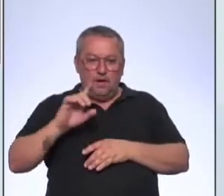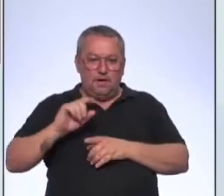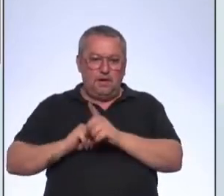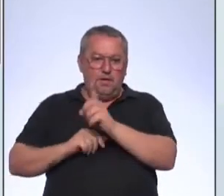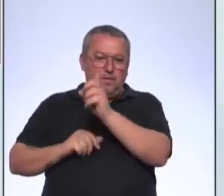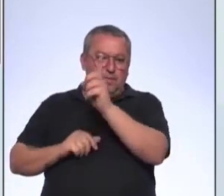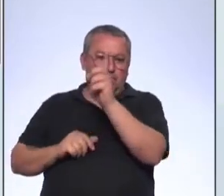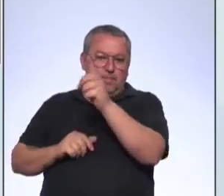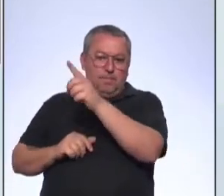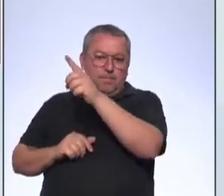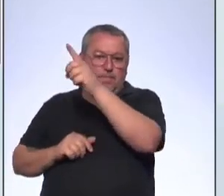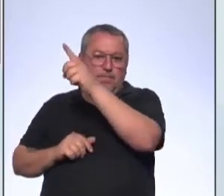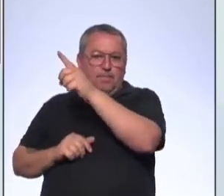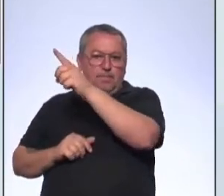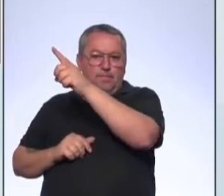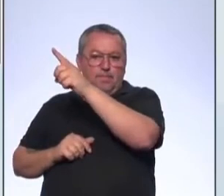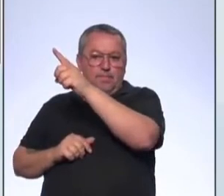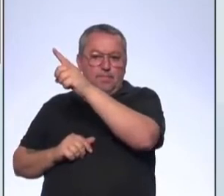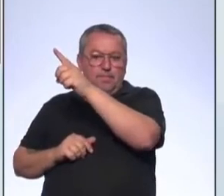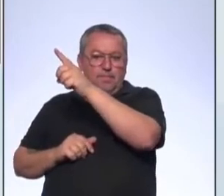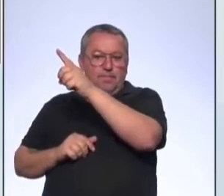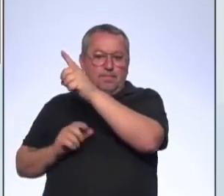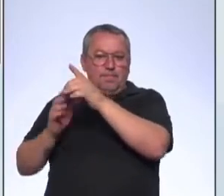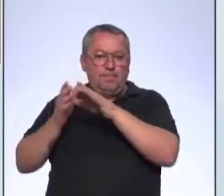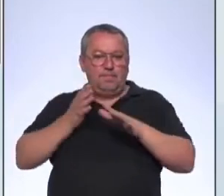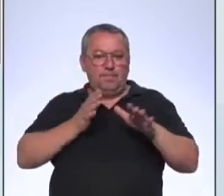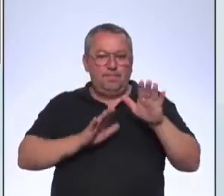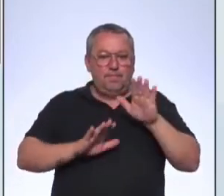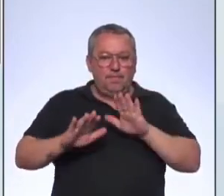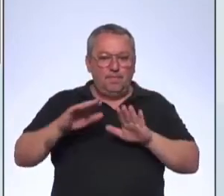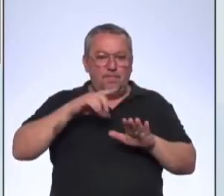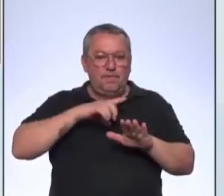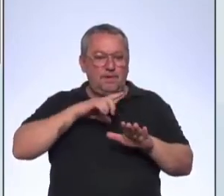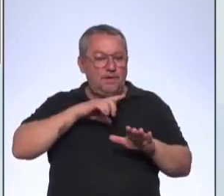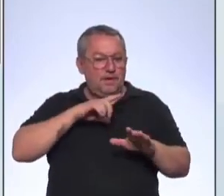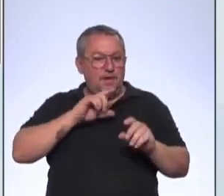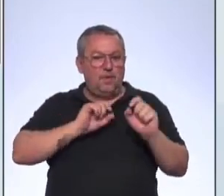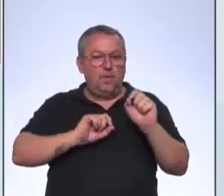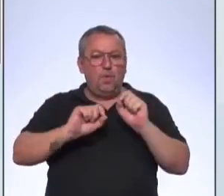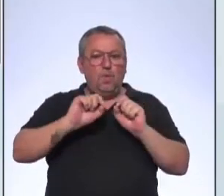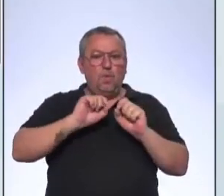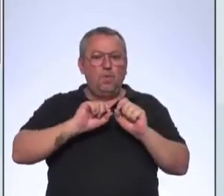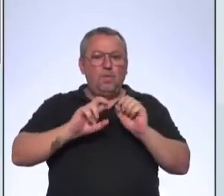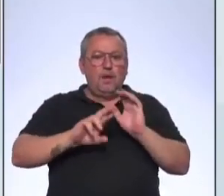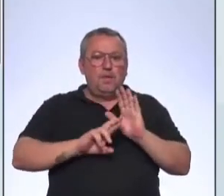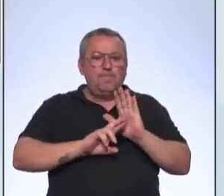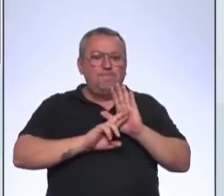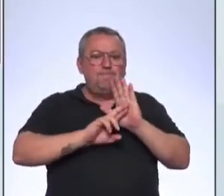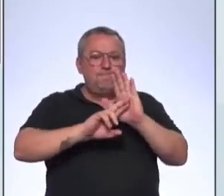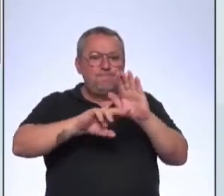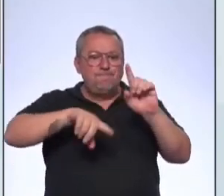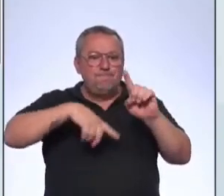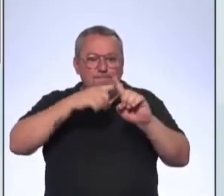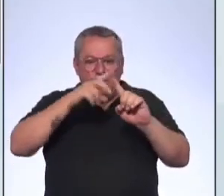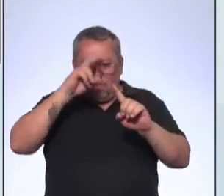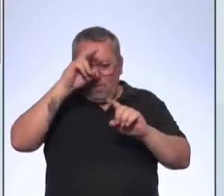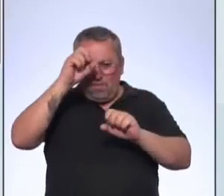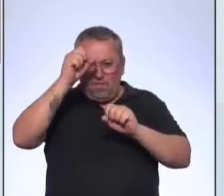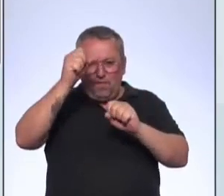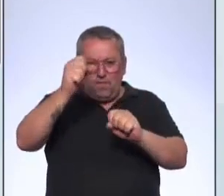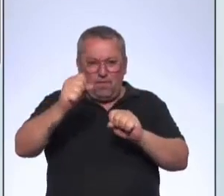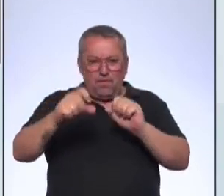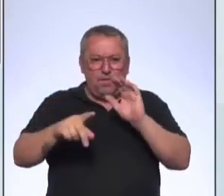a máscara número 2, talvez ela que tenha uma representação mais marcante